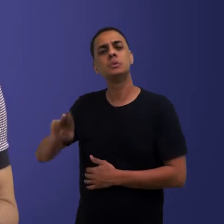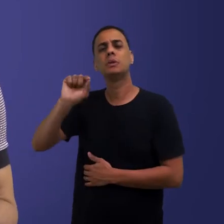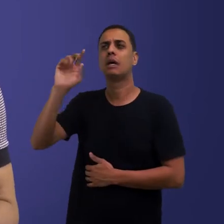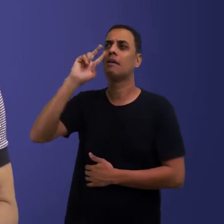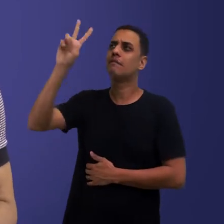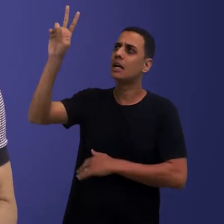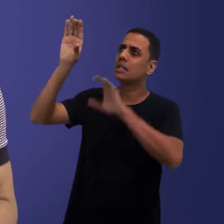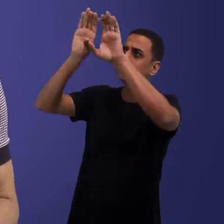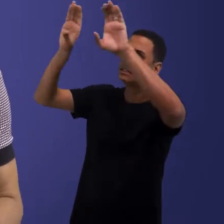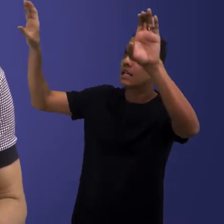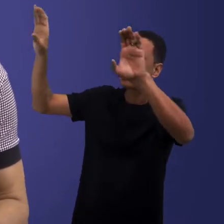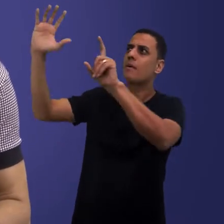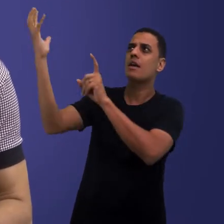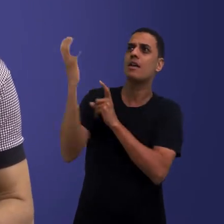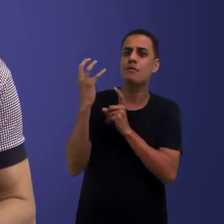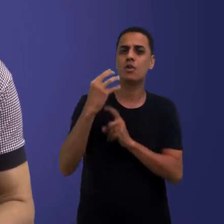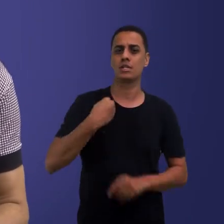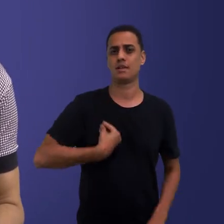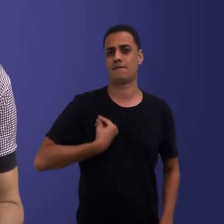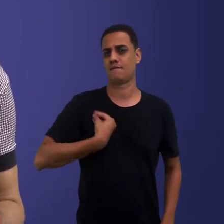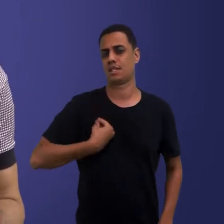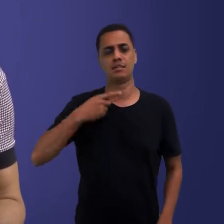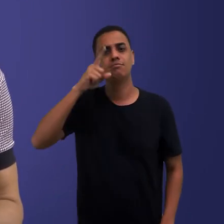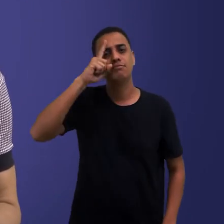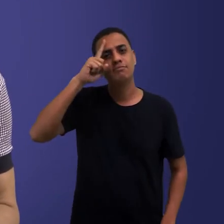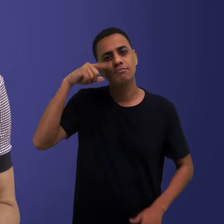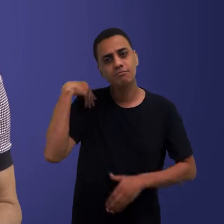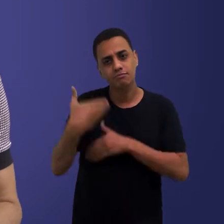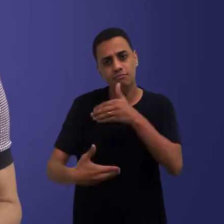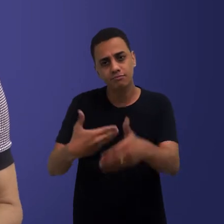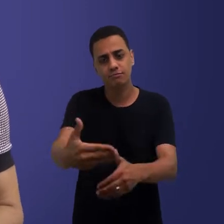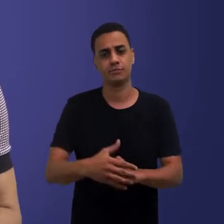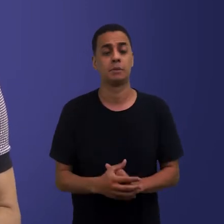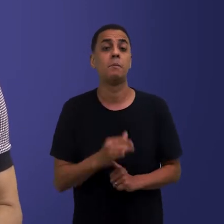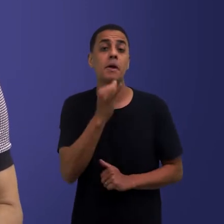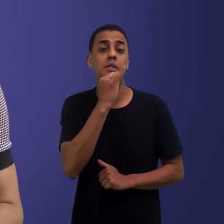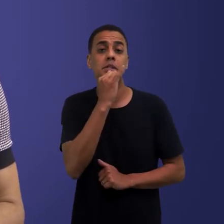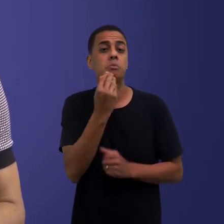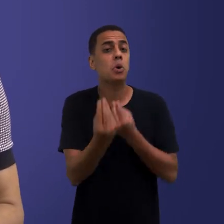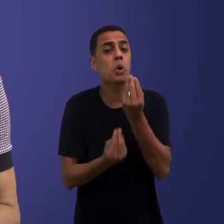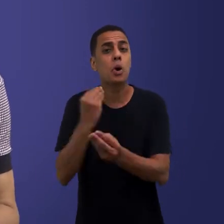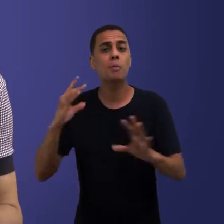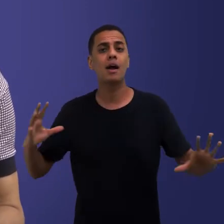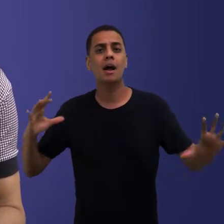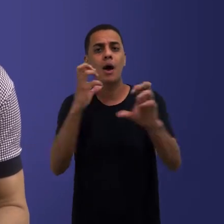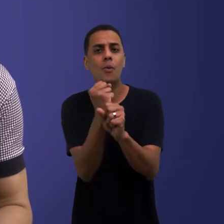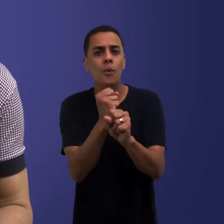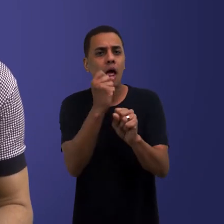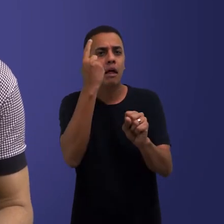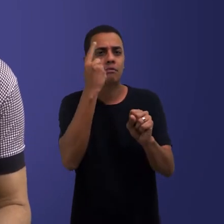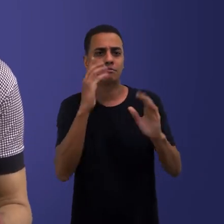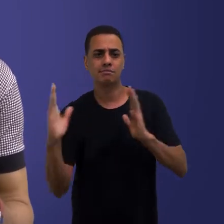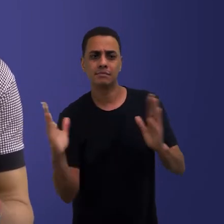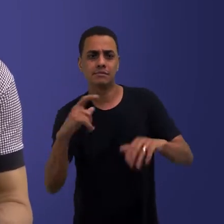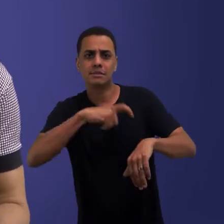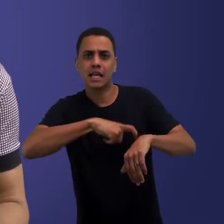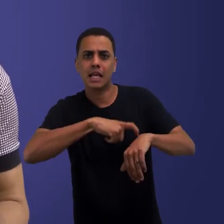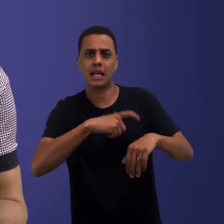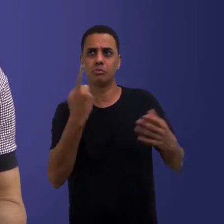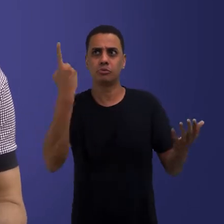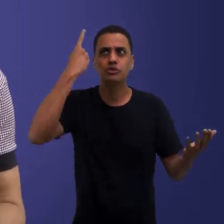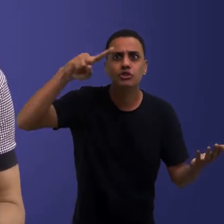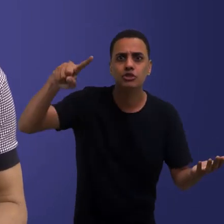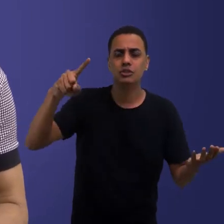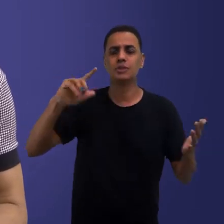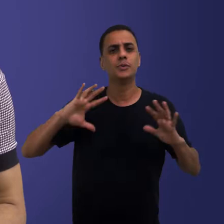os nossos ancestrais utilizavam o céu para organizar a vida cotidiana. A contagem do tempo, a